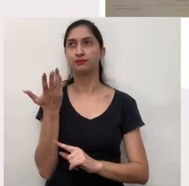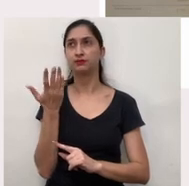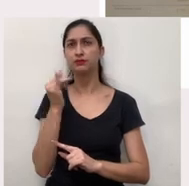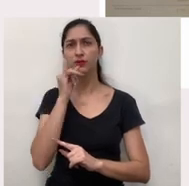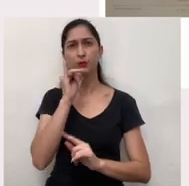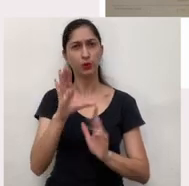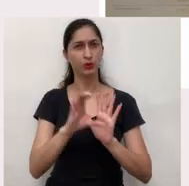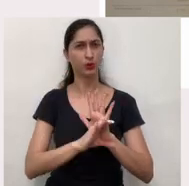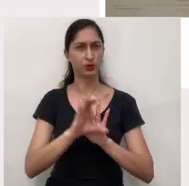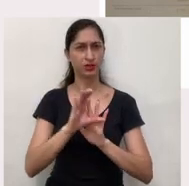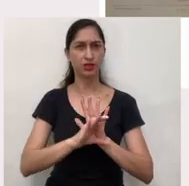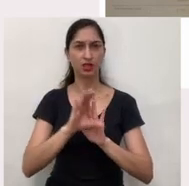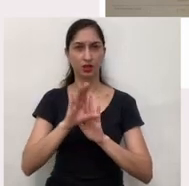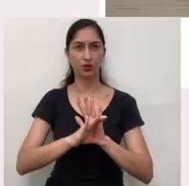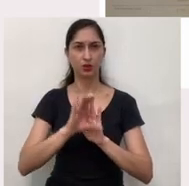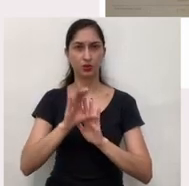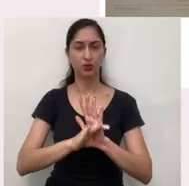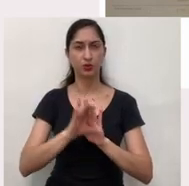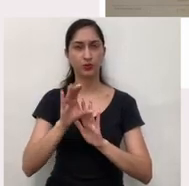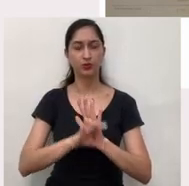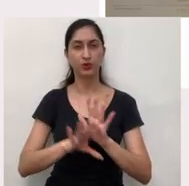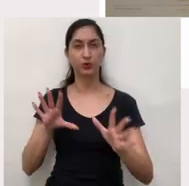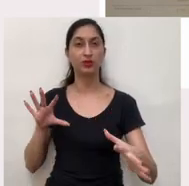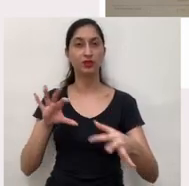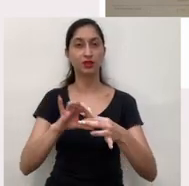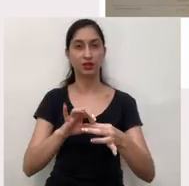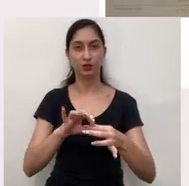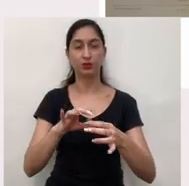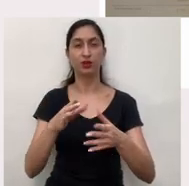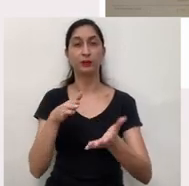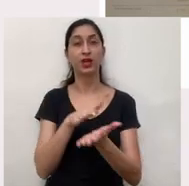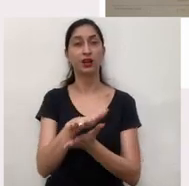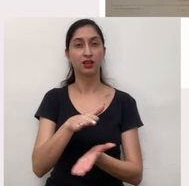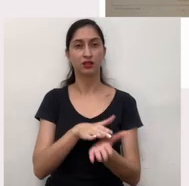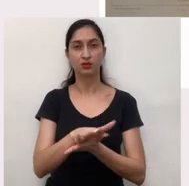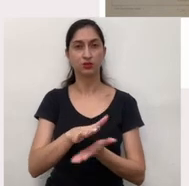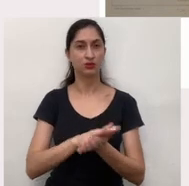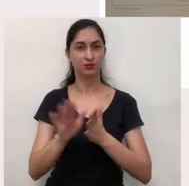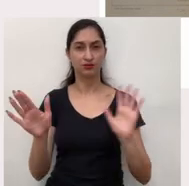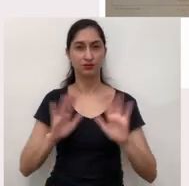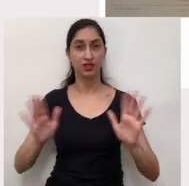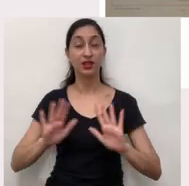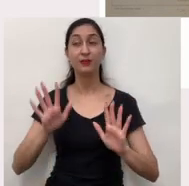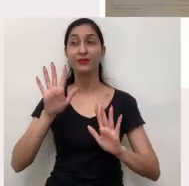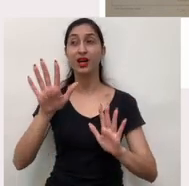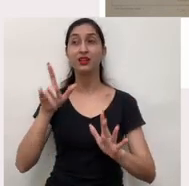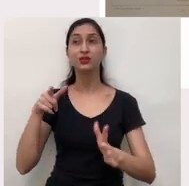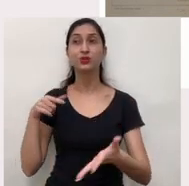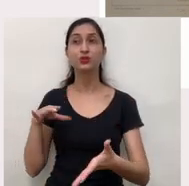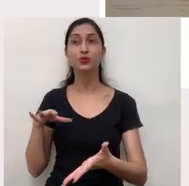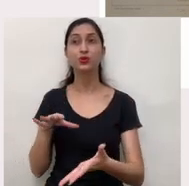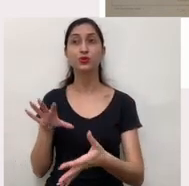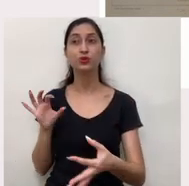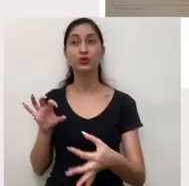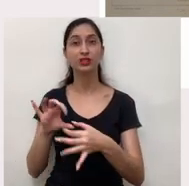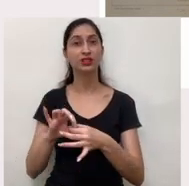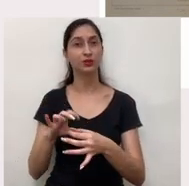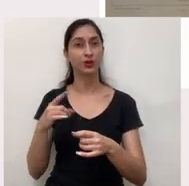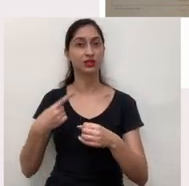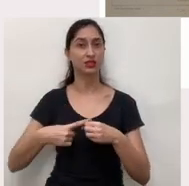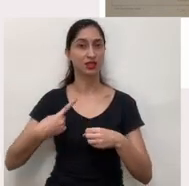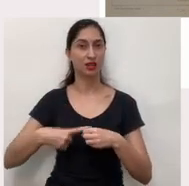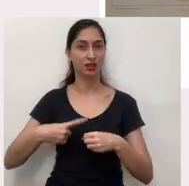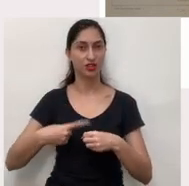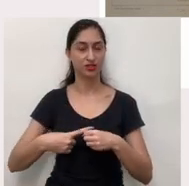esse conceito como um conceito ligado ao impresso, mas sim ligado à própria